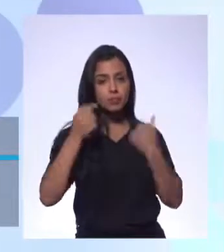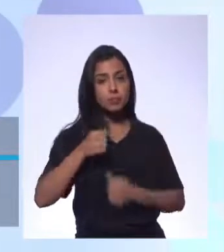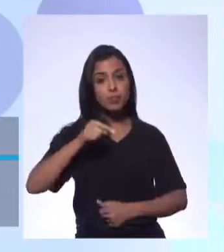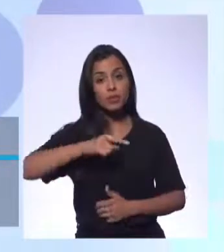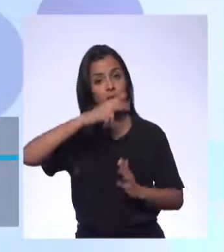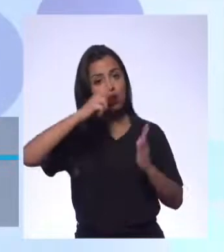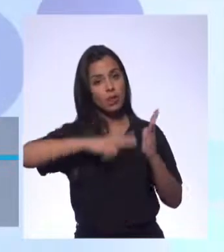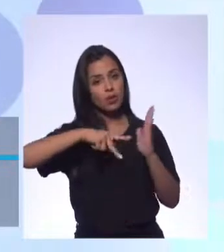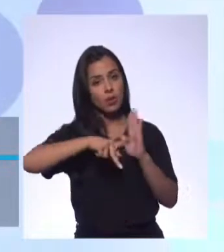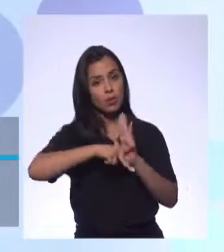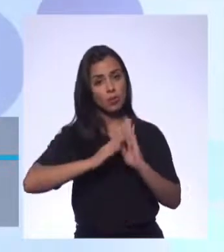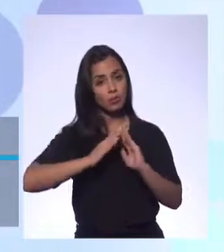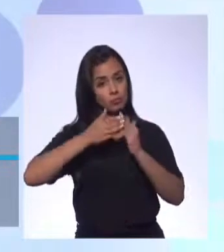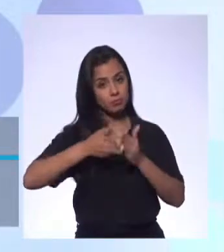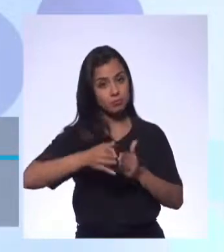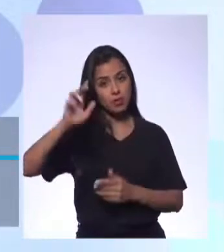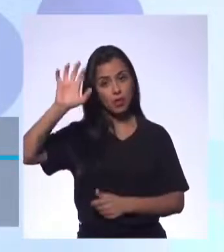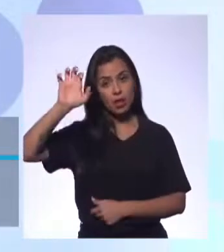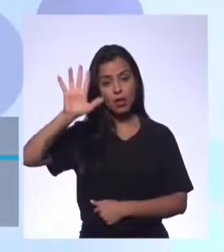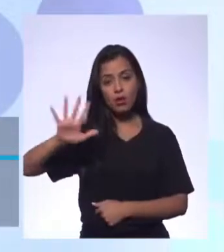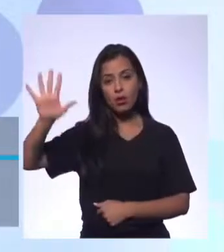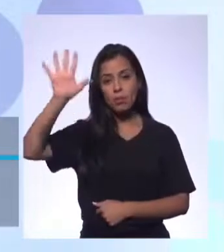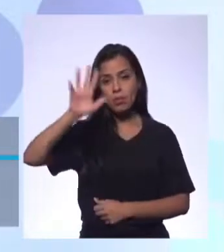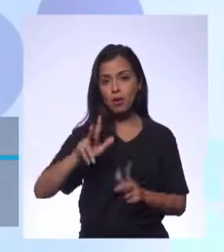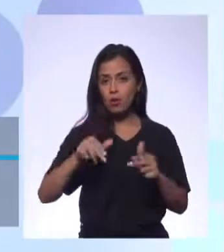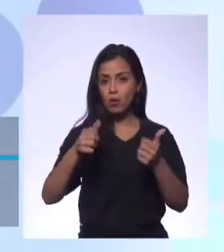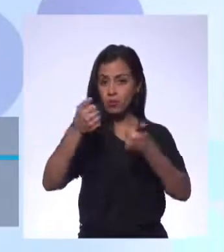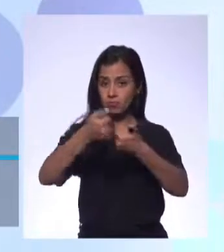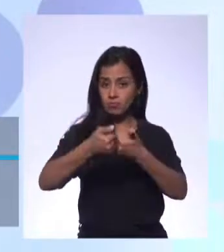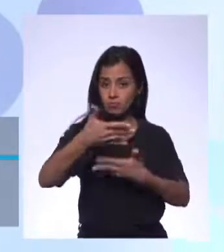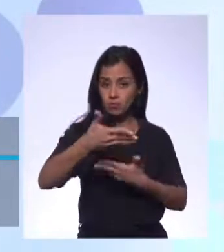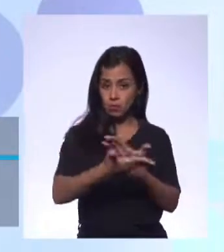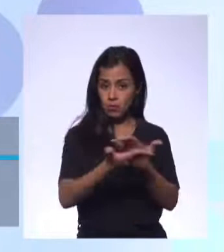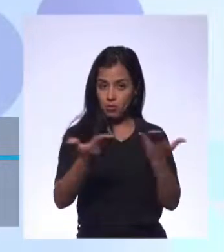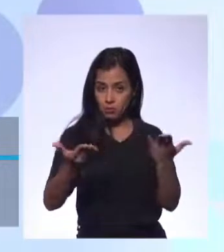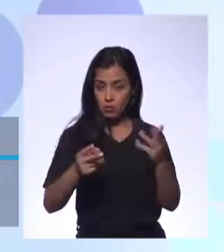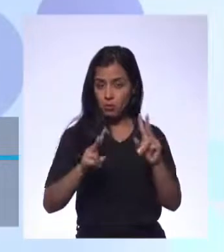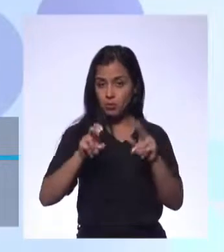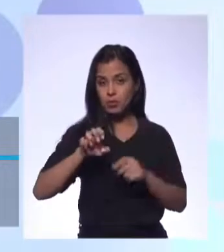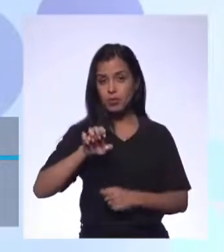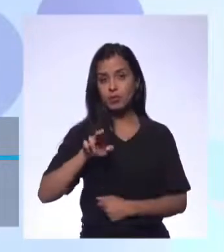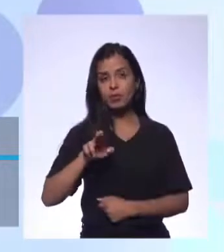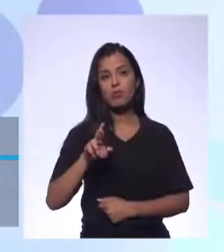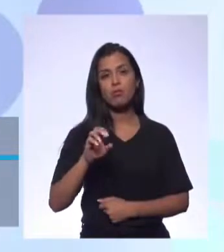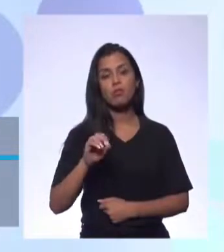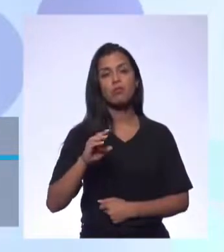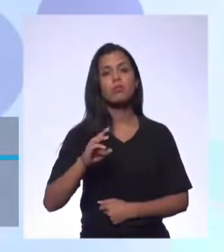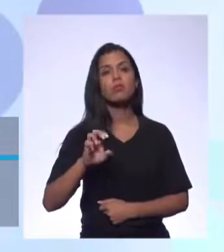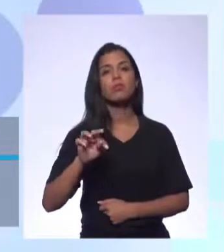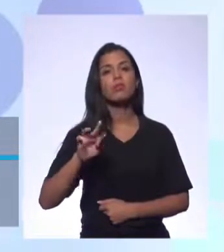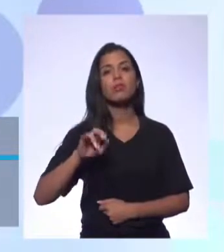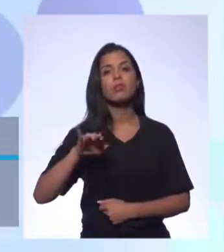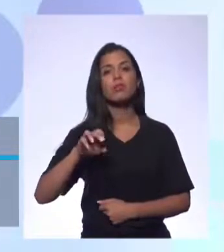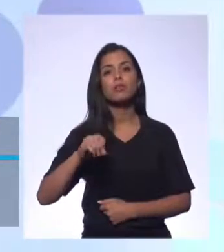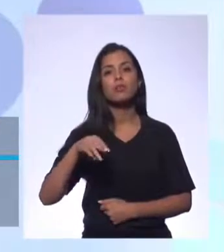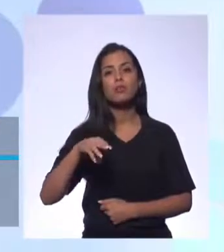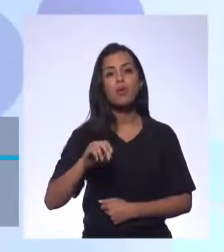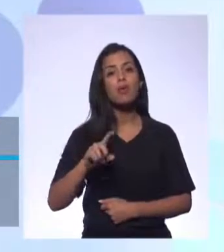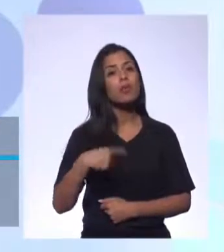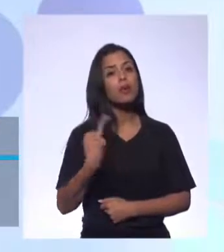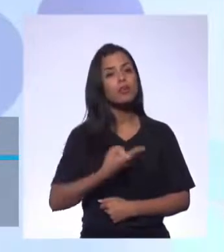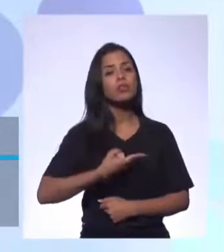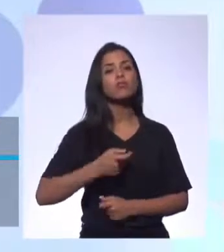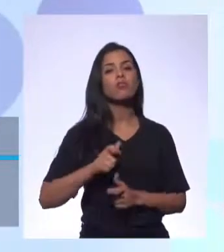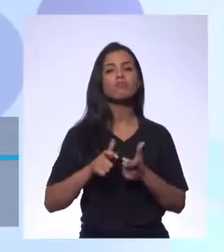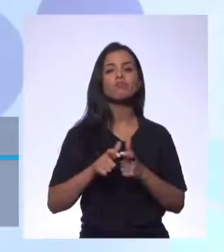colonizadores europeus, como vocês perfeitamente pontuaram aí, né, a questão do eurocentrismo, e que a gente foi perpetuando e